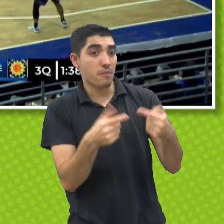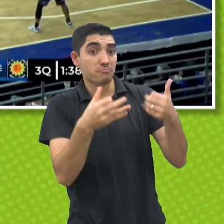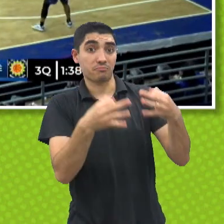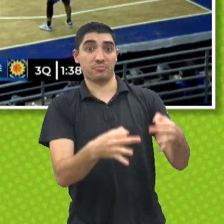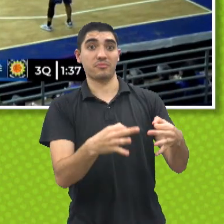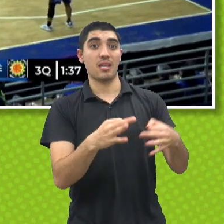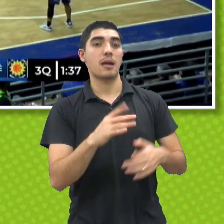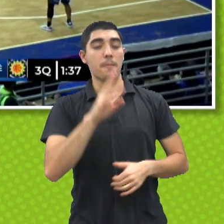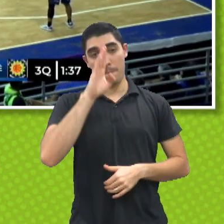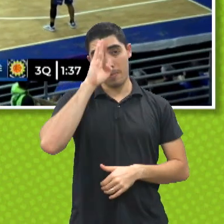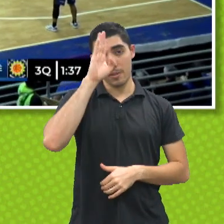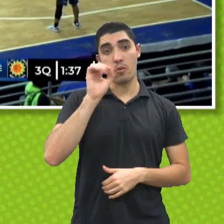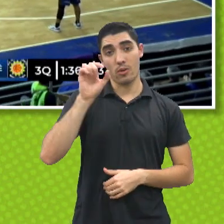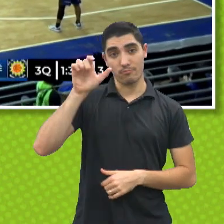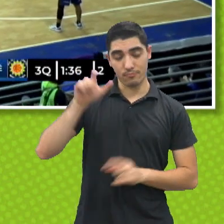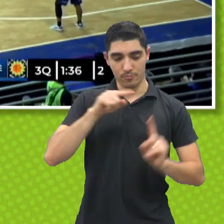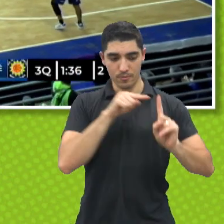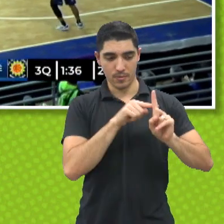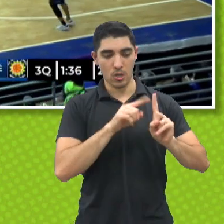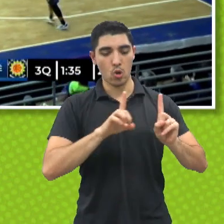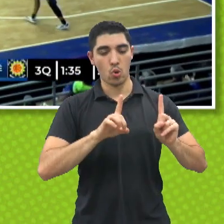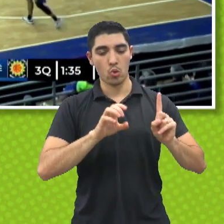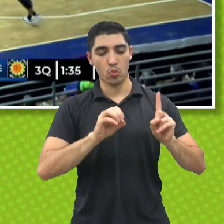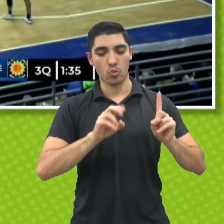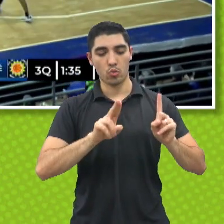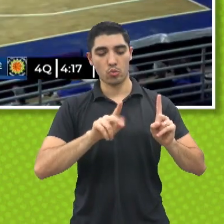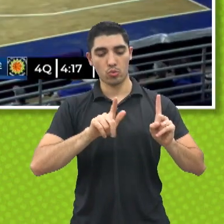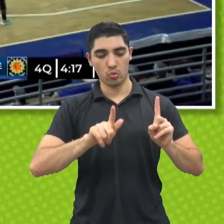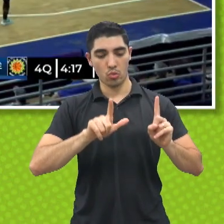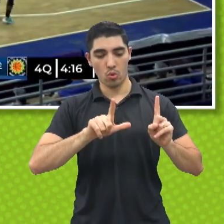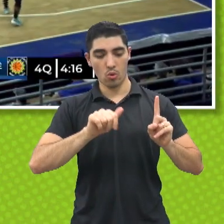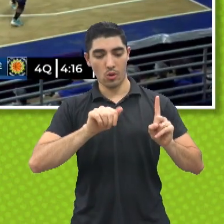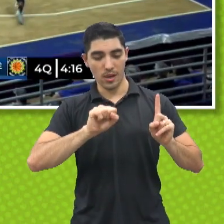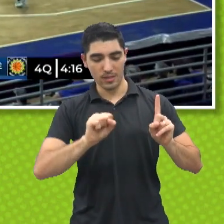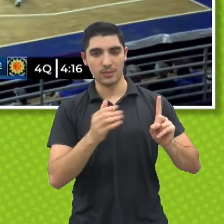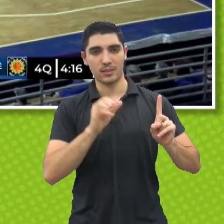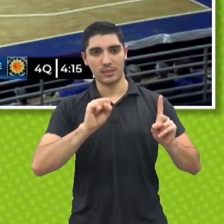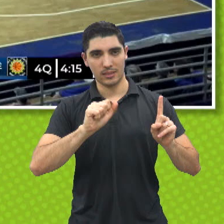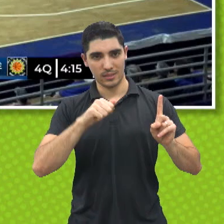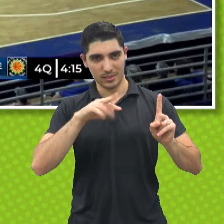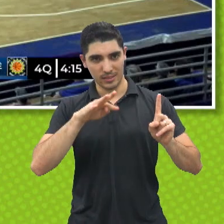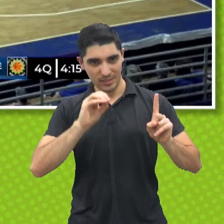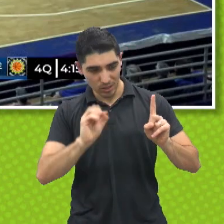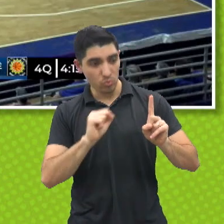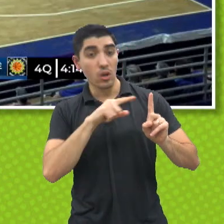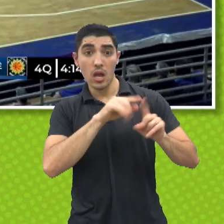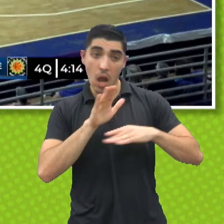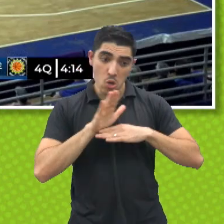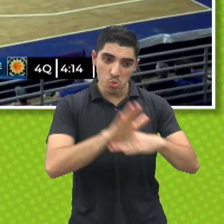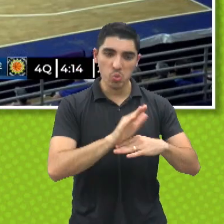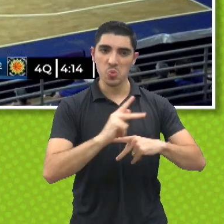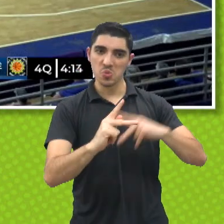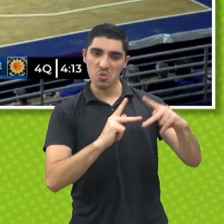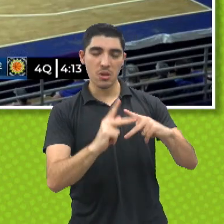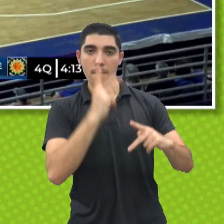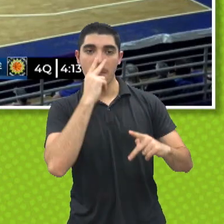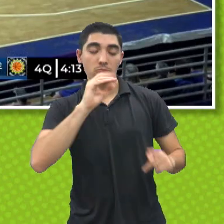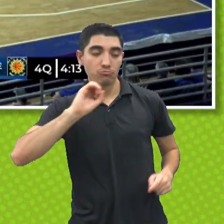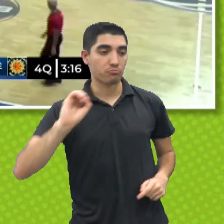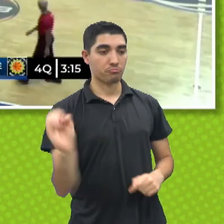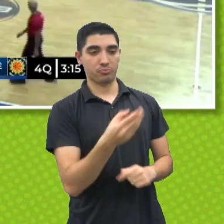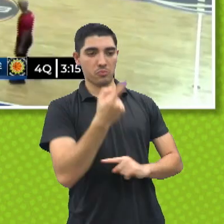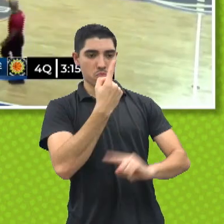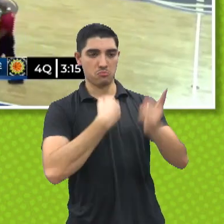Douglas Santos Voltou ao time de lesão enfim ele deu uma vida nova uma cara nova pro time do São José acho que